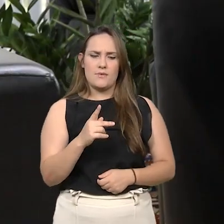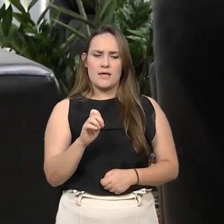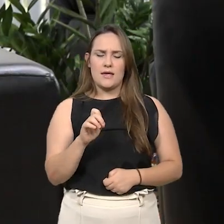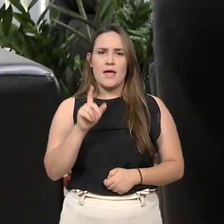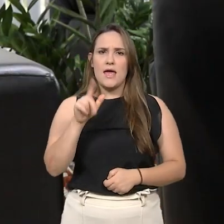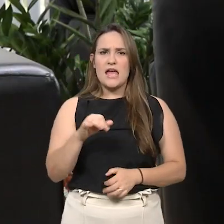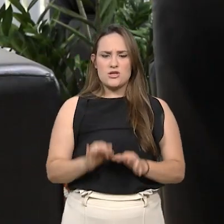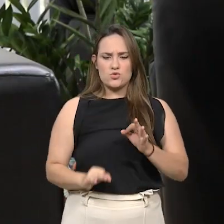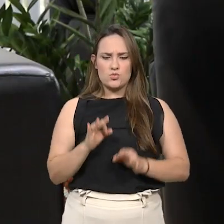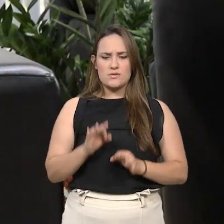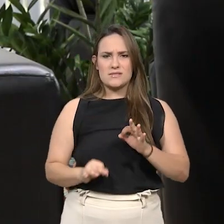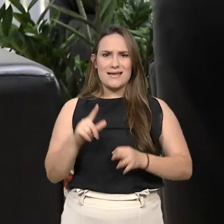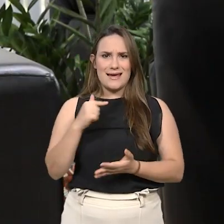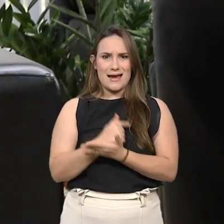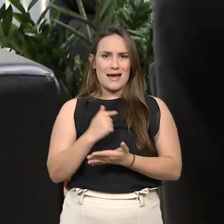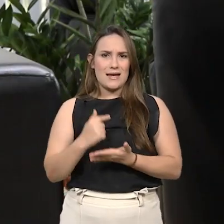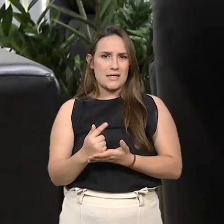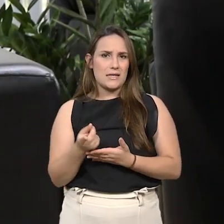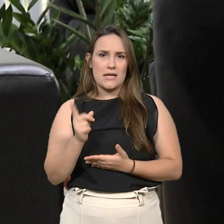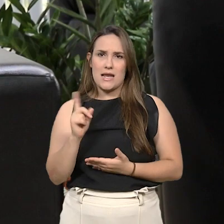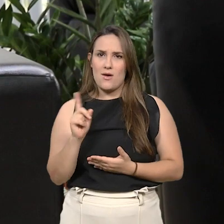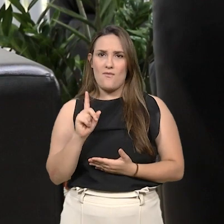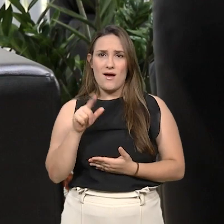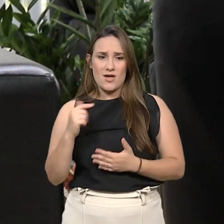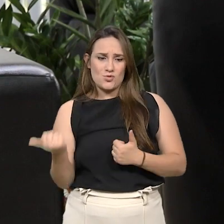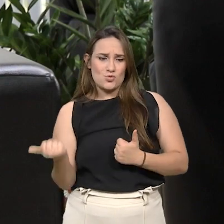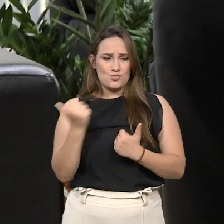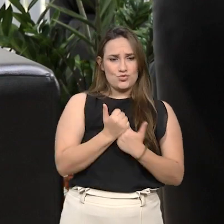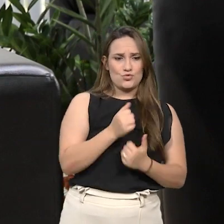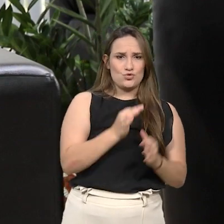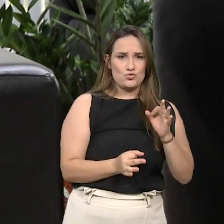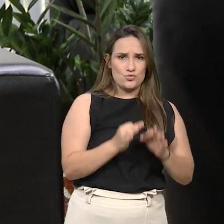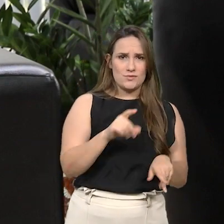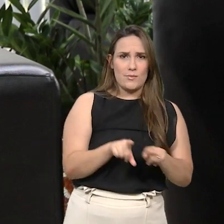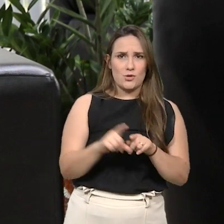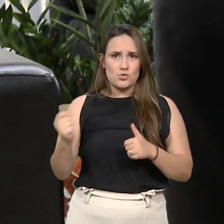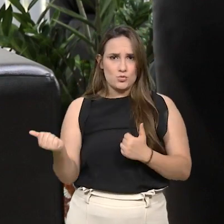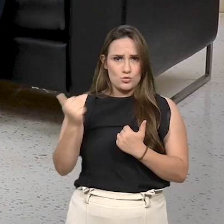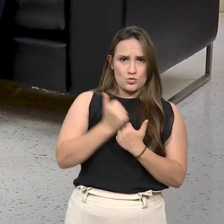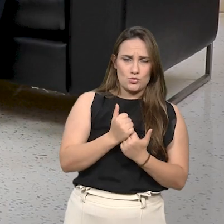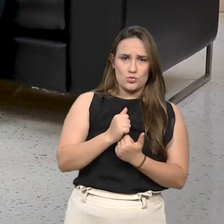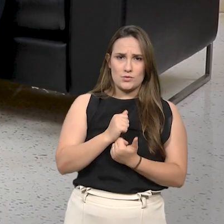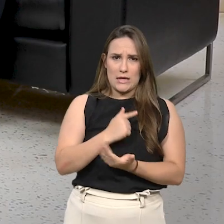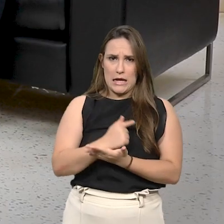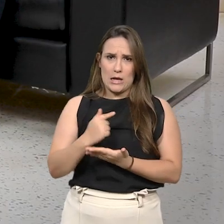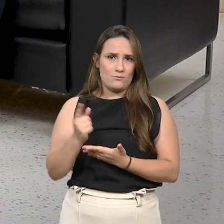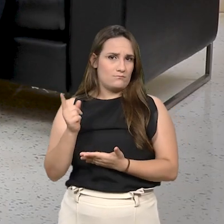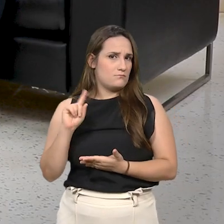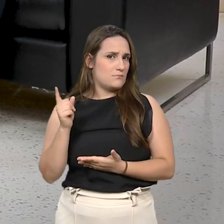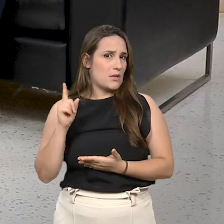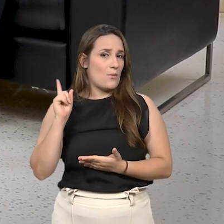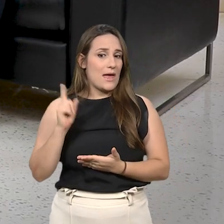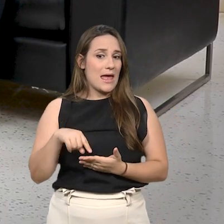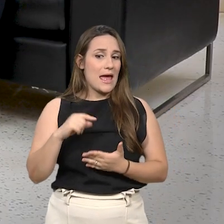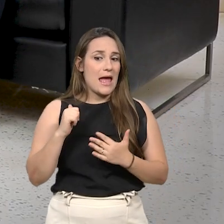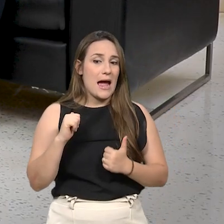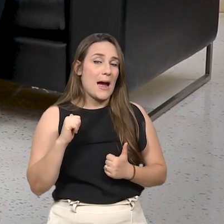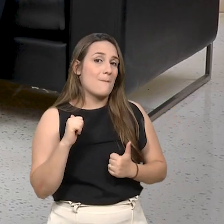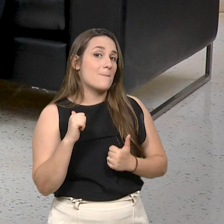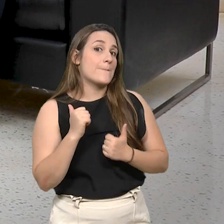juiz, a CPE não é o cartório e a CPE não substitui o juiz e o cartório. Ela é um órgão de